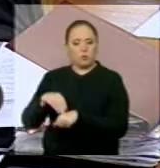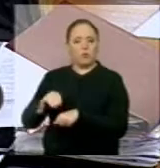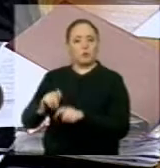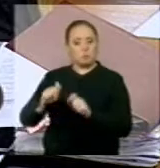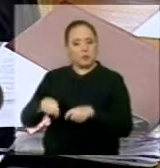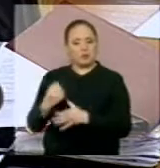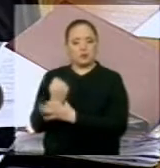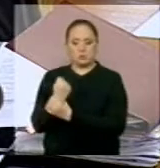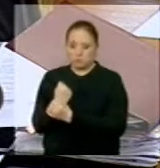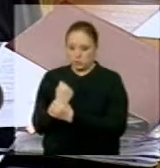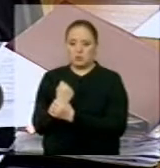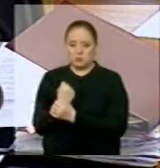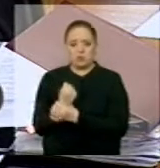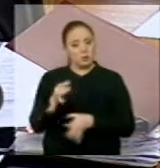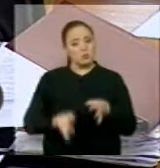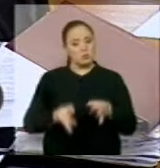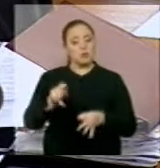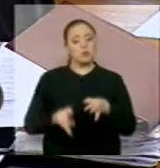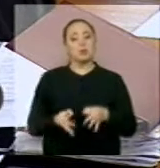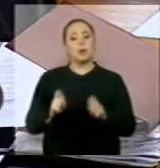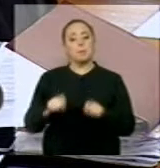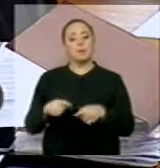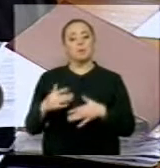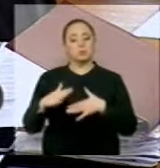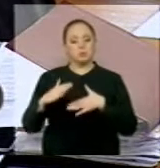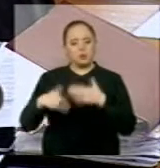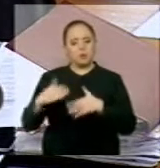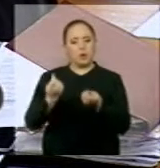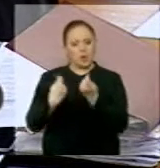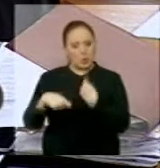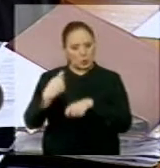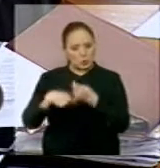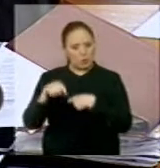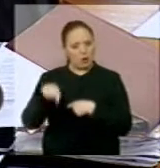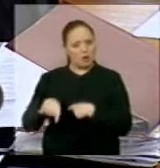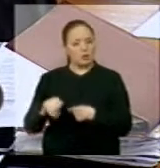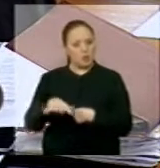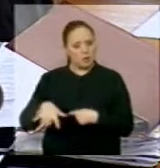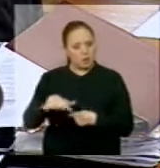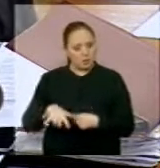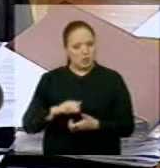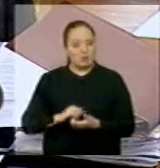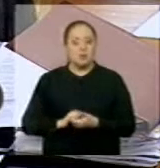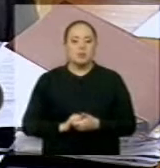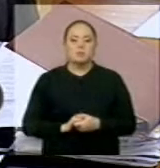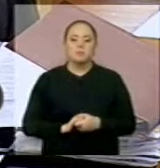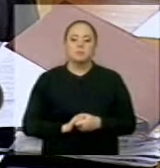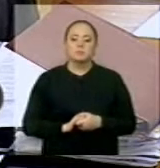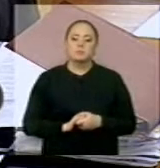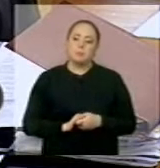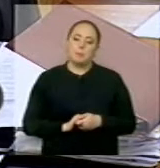uma segurança jurídica que permita o desenvolvimento econômico também dessas áreas.